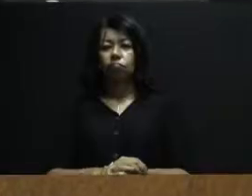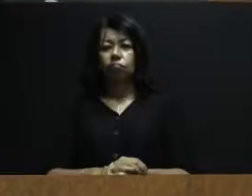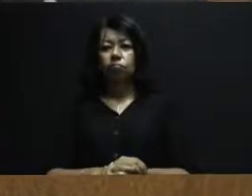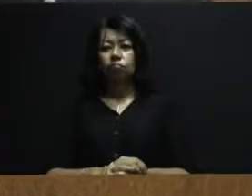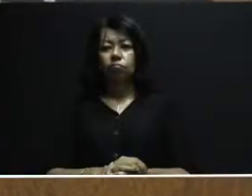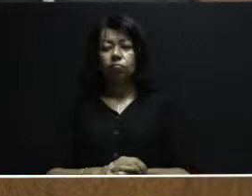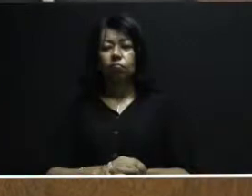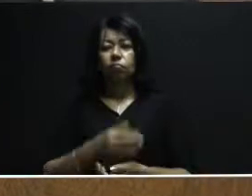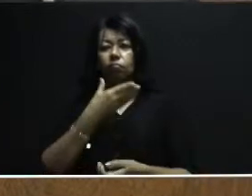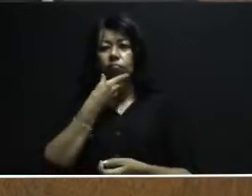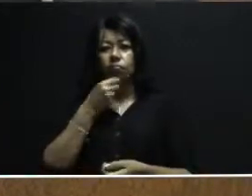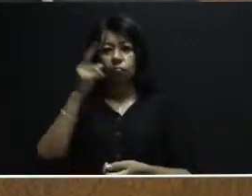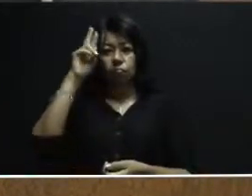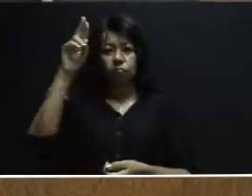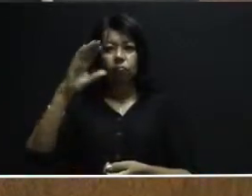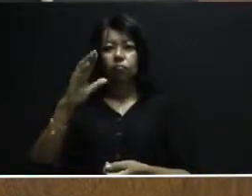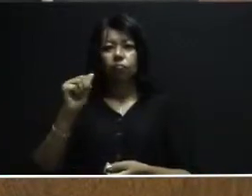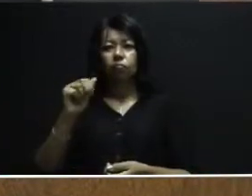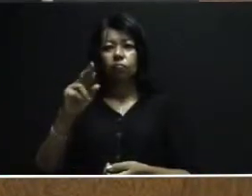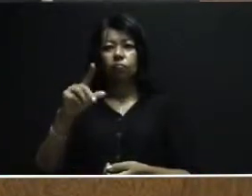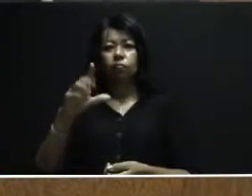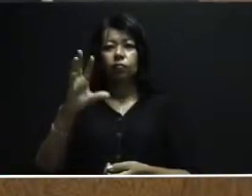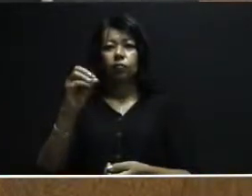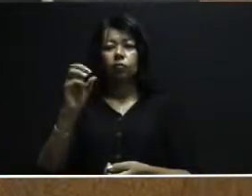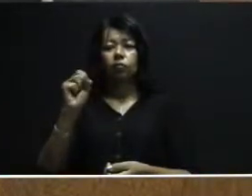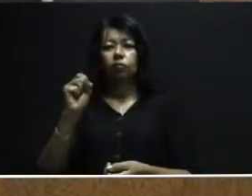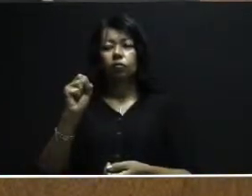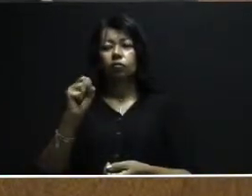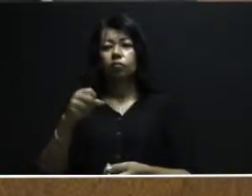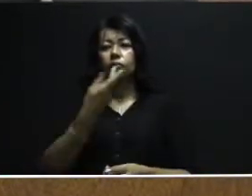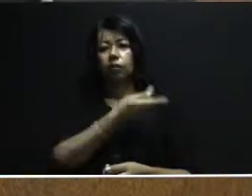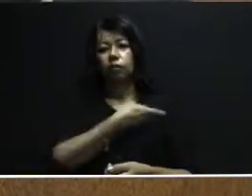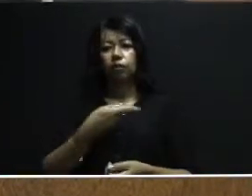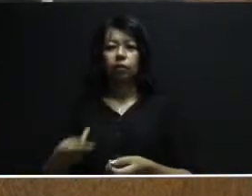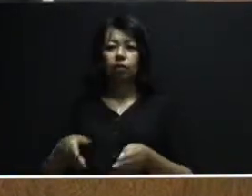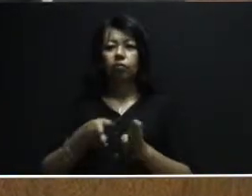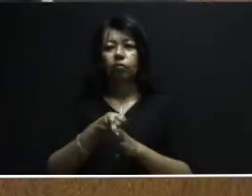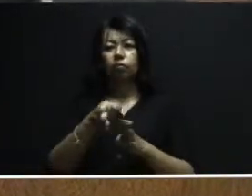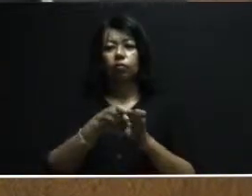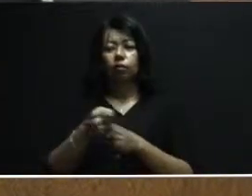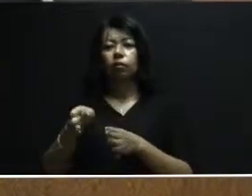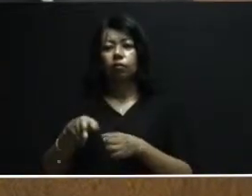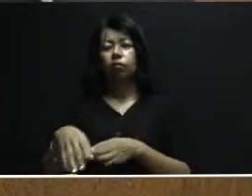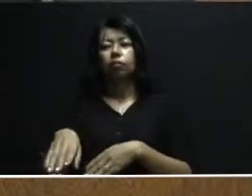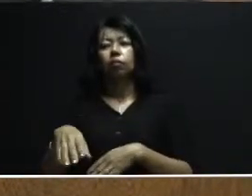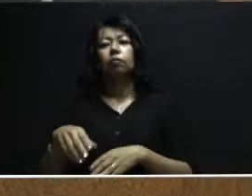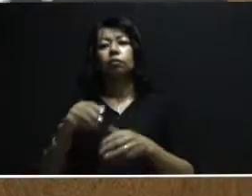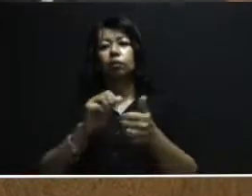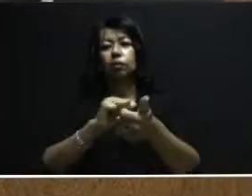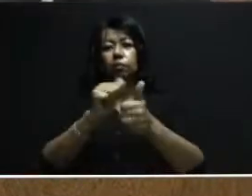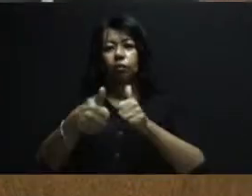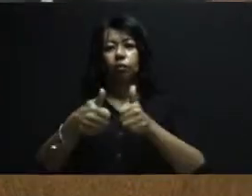Excelentíssimo senhor Carlos Alberto Félix, digníssimo presidente do Conselho Municipal de Esportes.